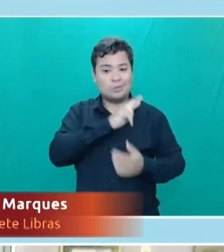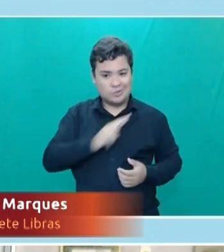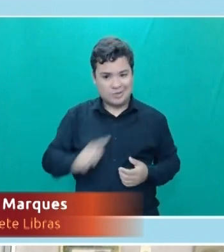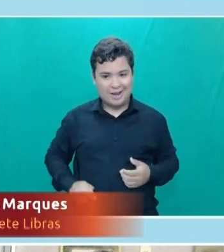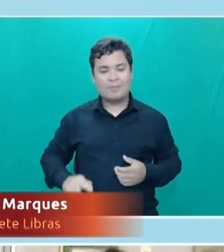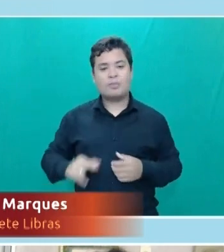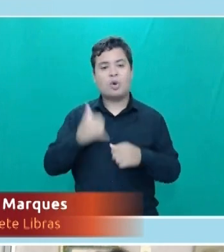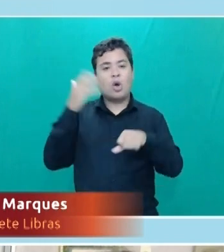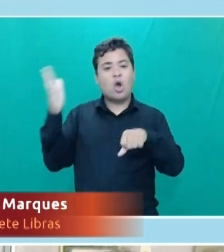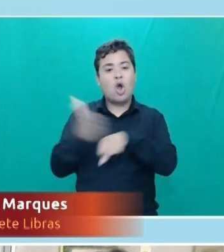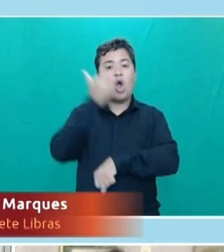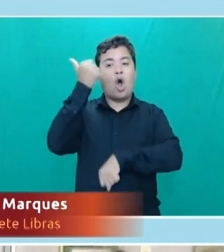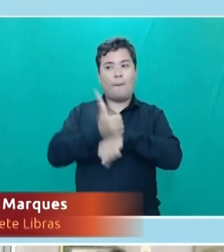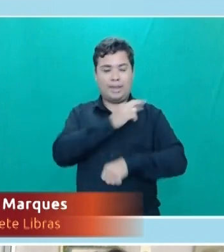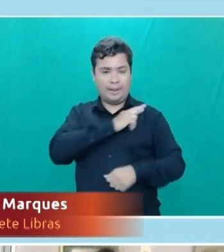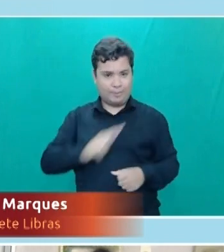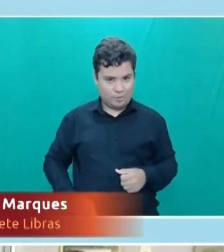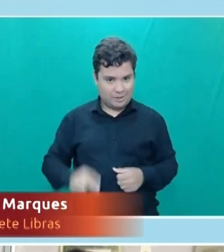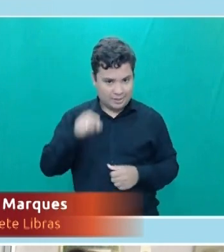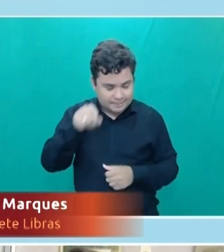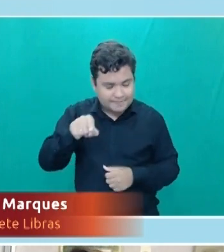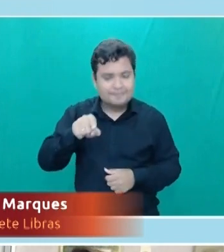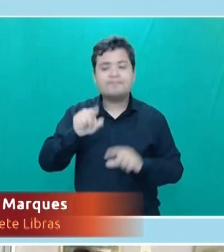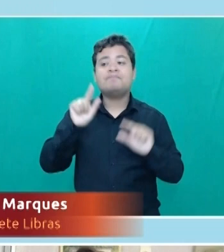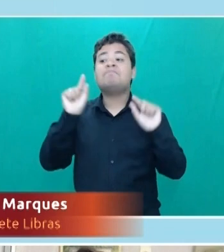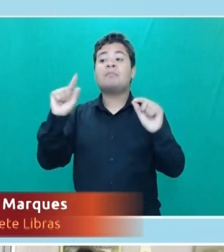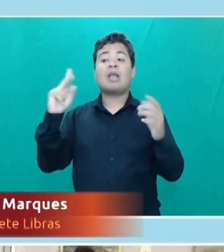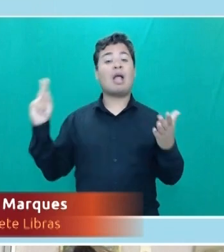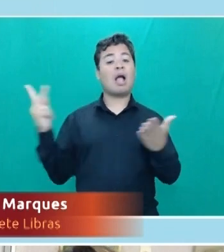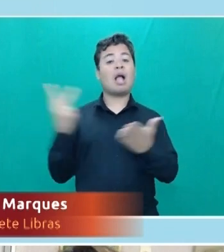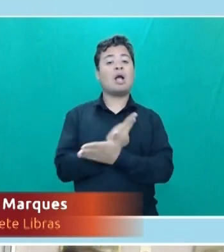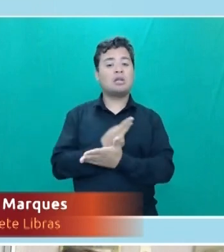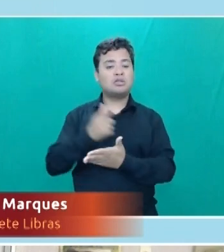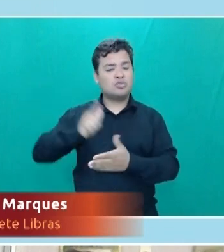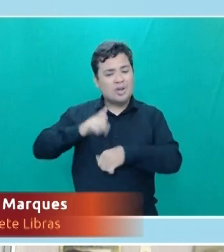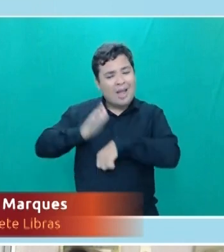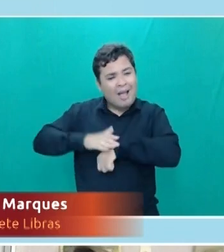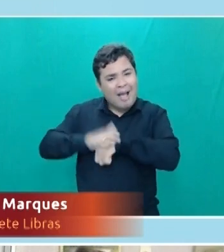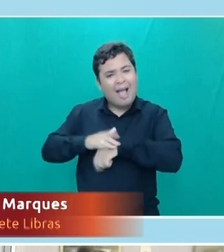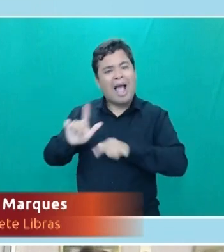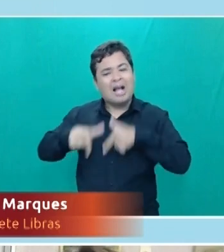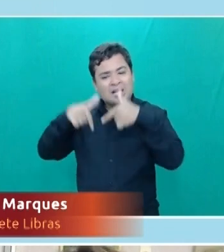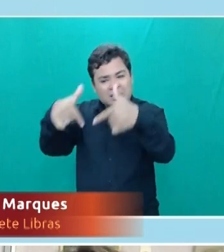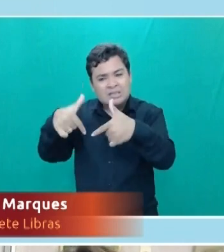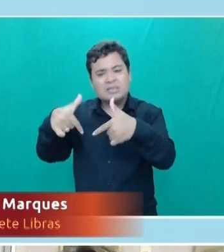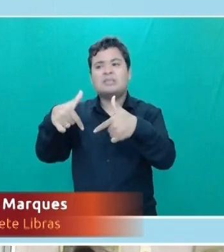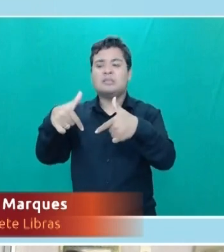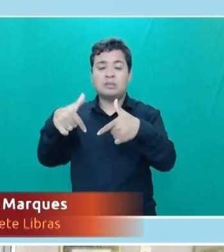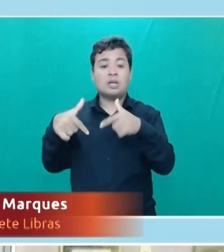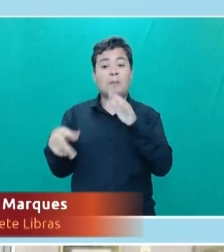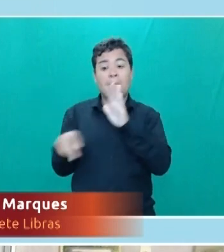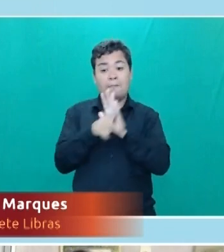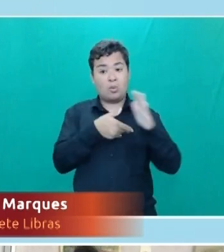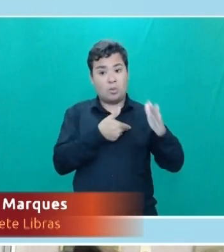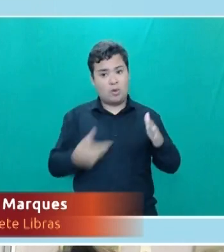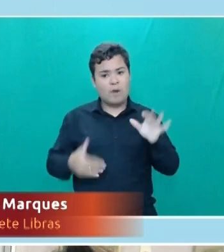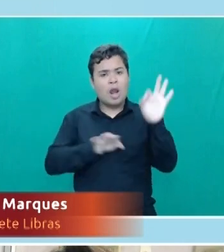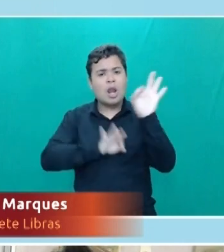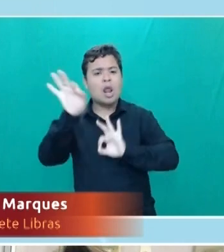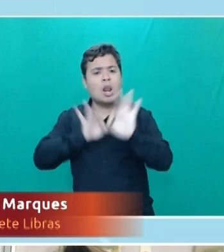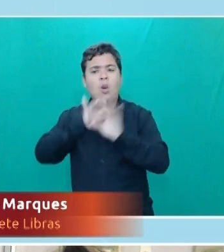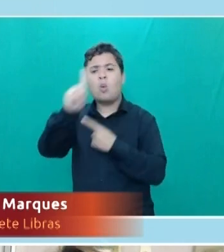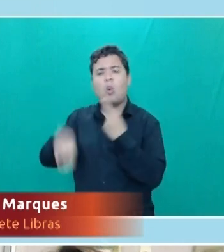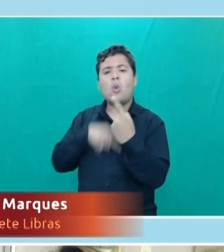1889, naquele momento houve muitas ações estatais mesmo para